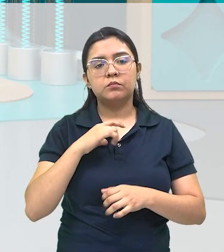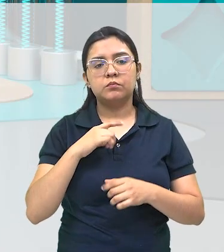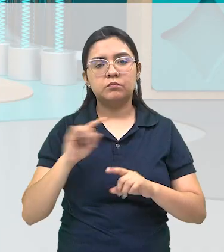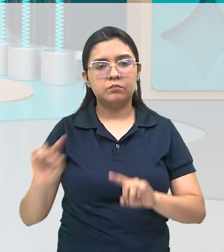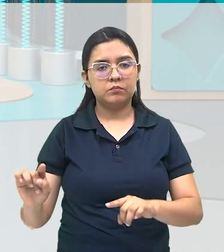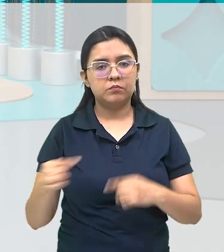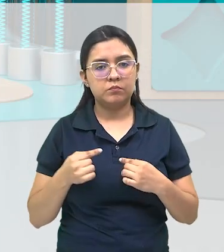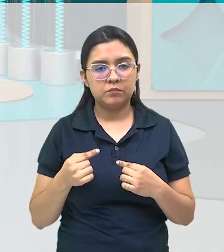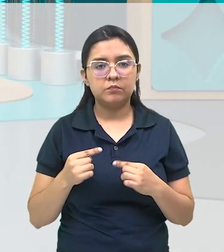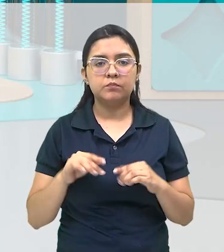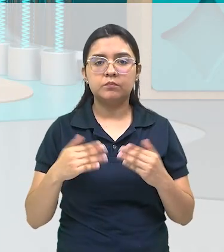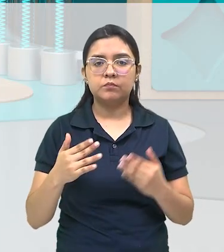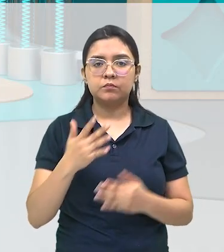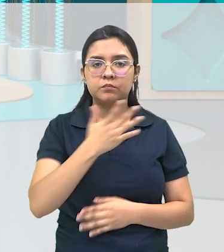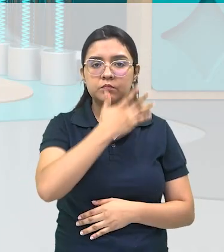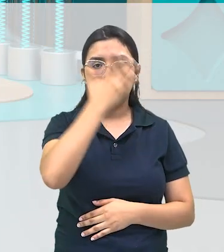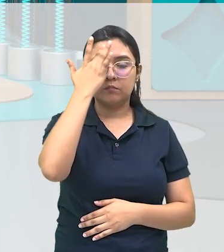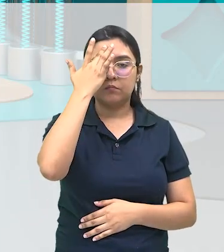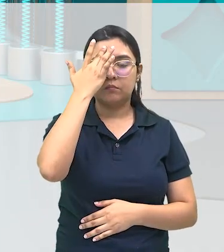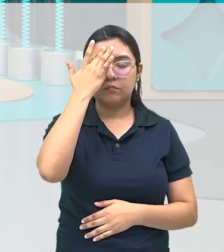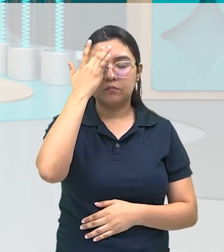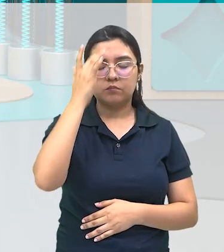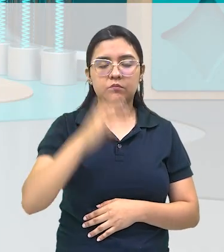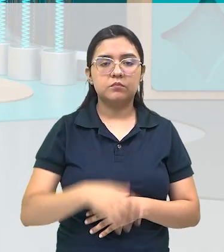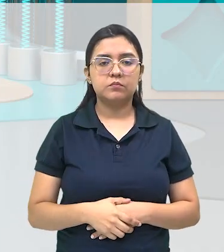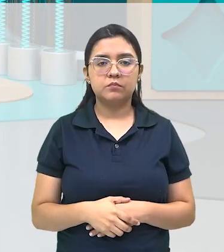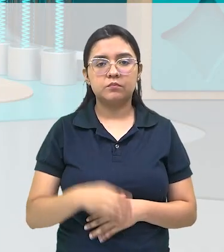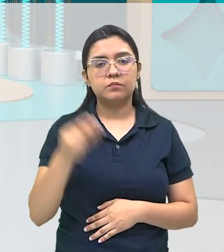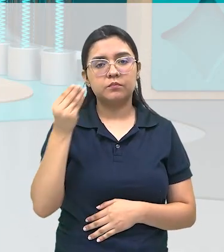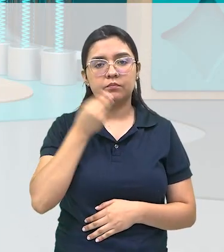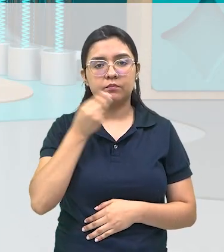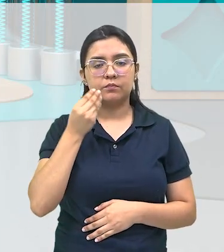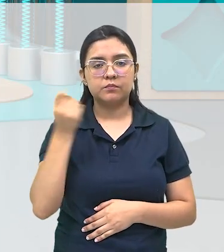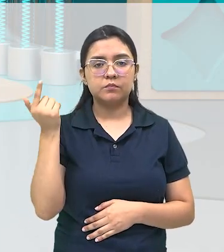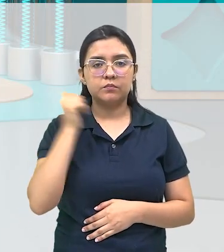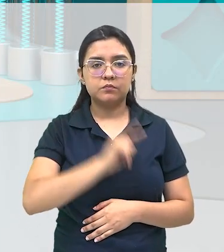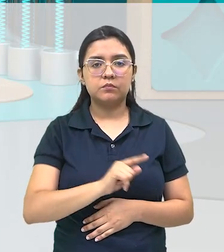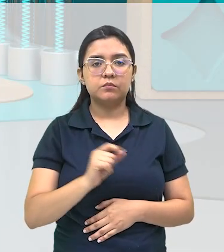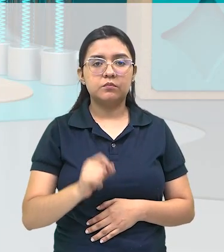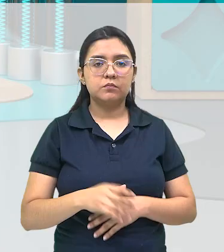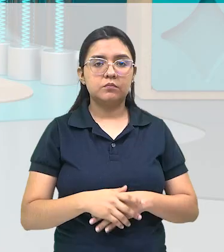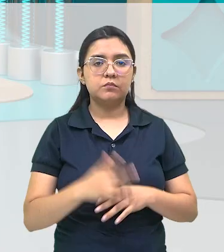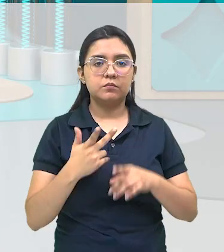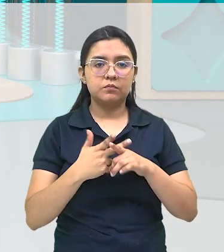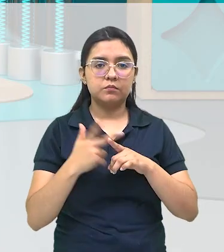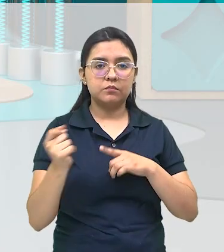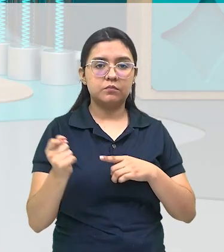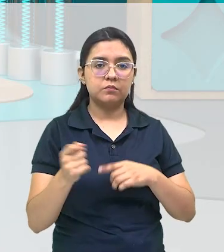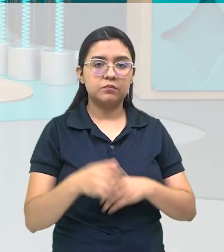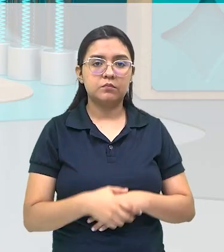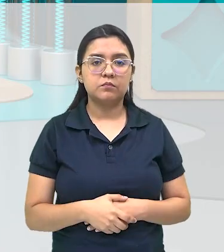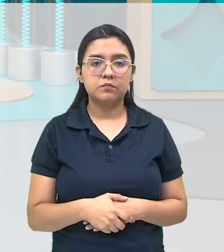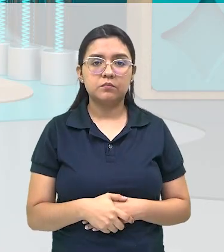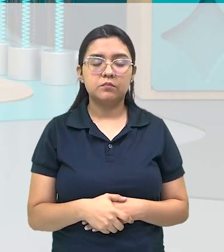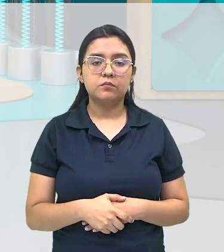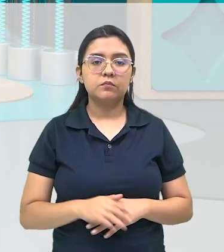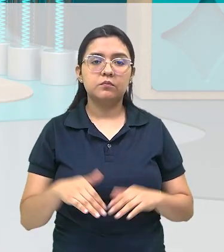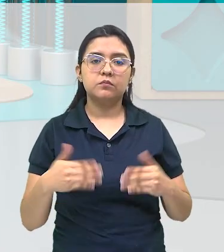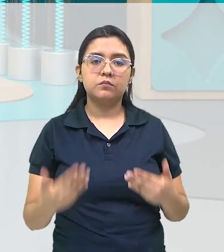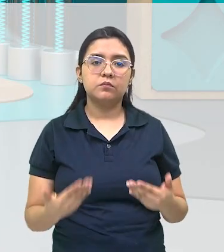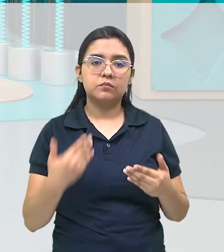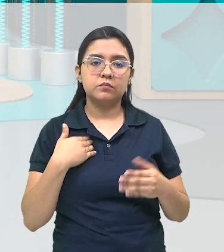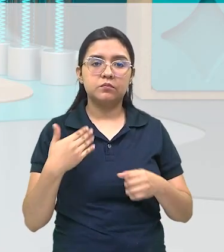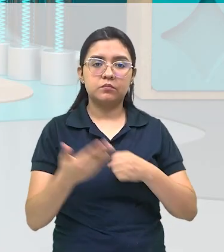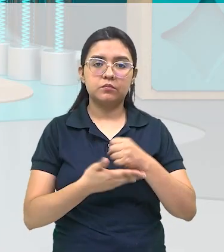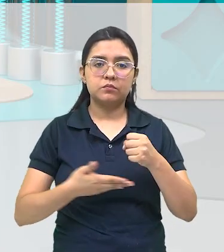tal forma que uma pessoa mais fraca consiga vencer uma pessoa mais forte. Então, com esses